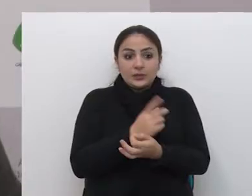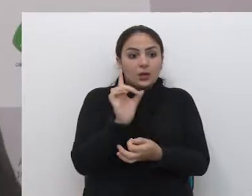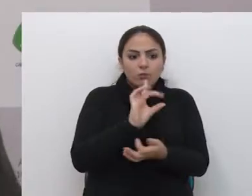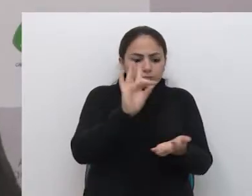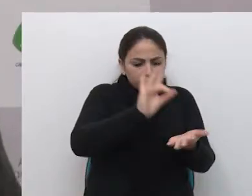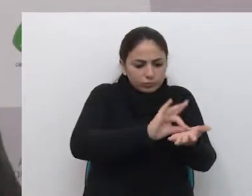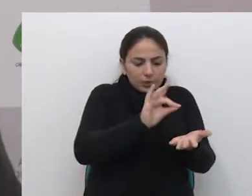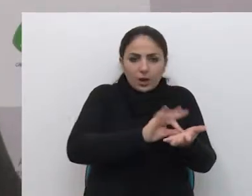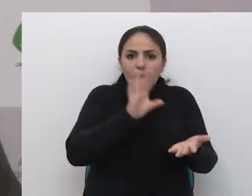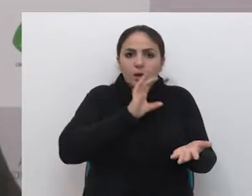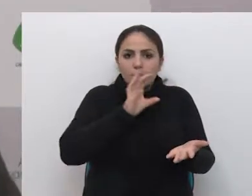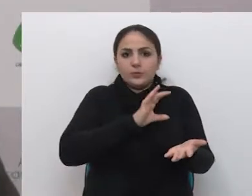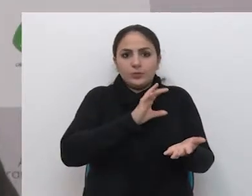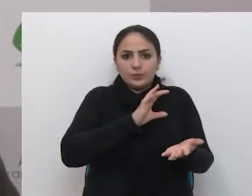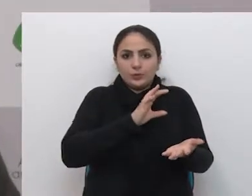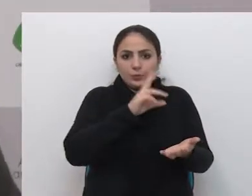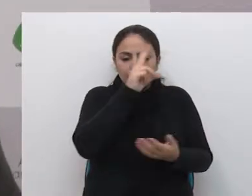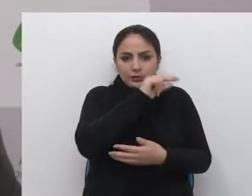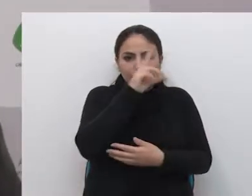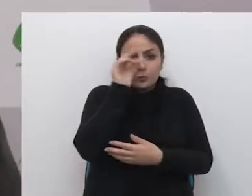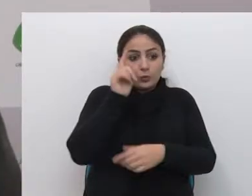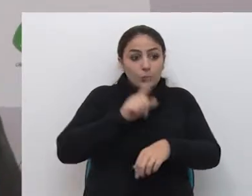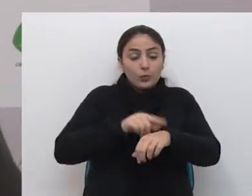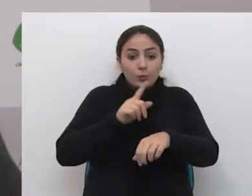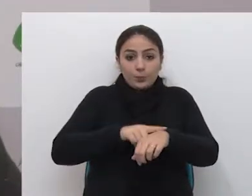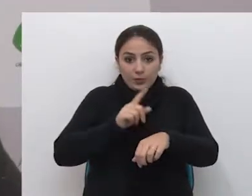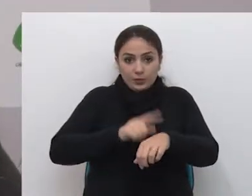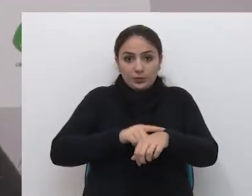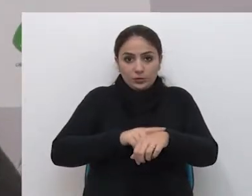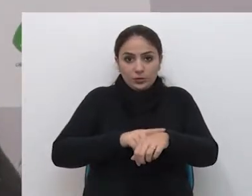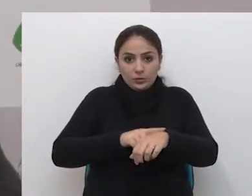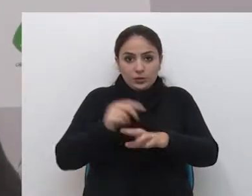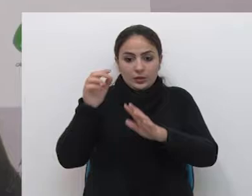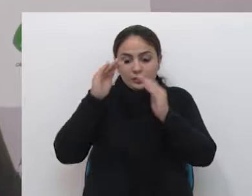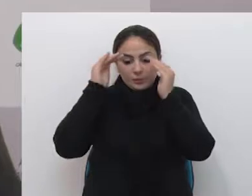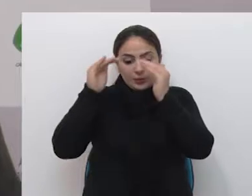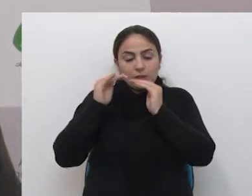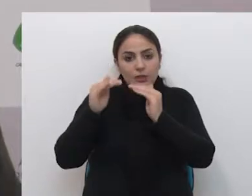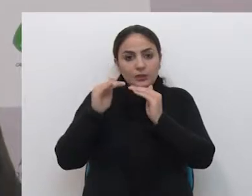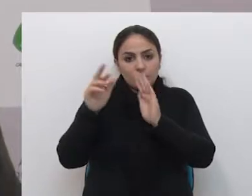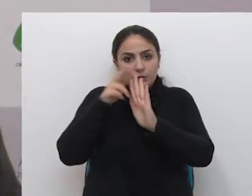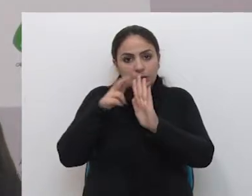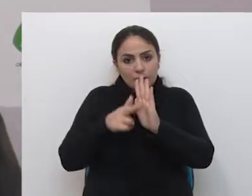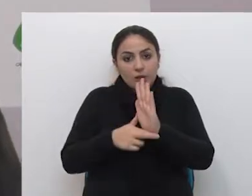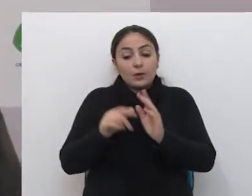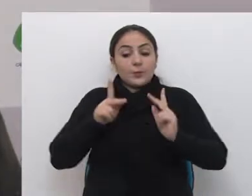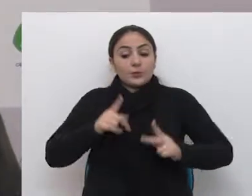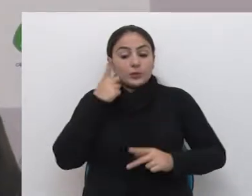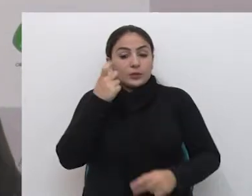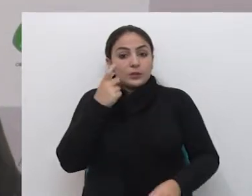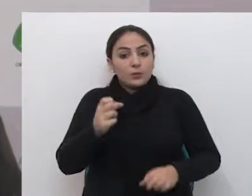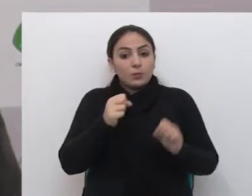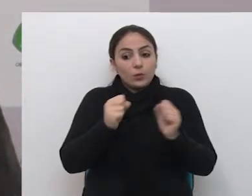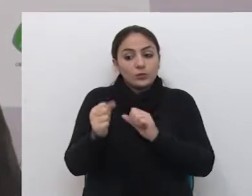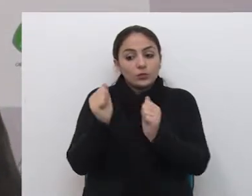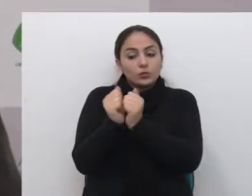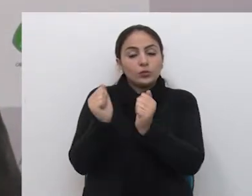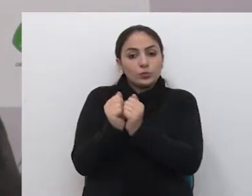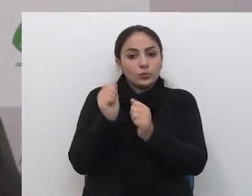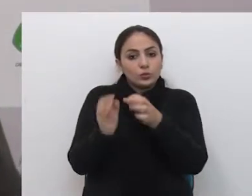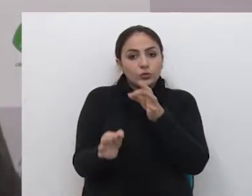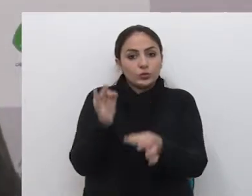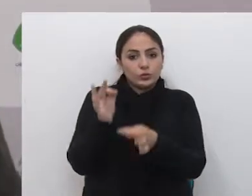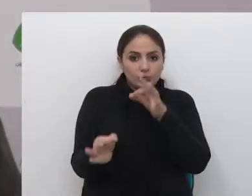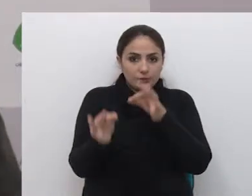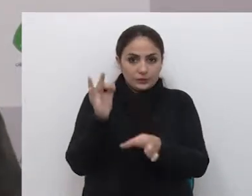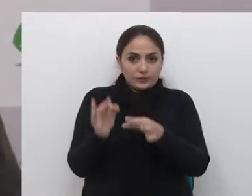ocorrendo a implementação imediata por parte do Executivo, quando cumpridos os requisitos para a concessão do aluguel social, que os interessados postulem junto ao